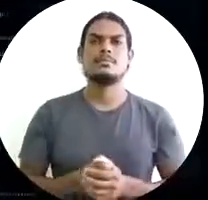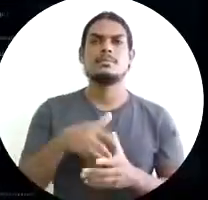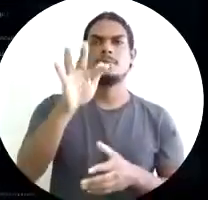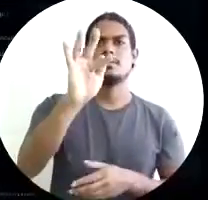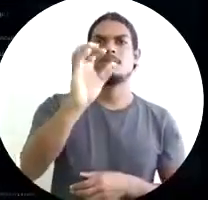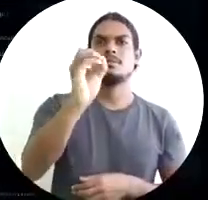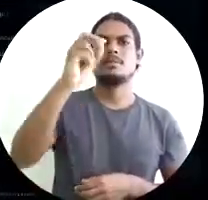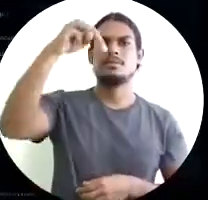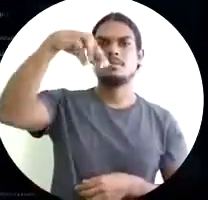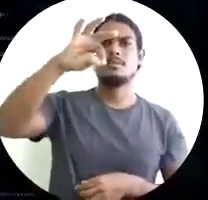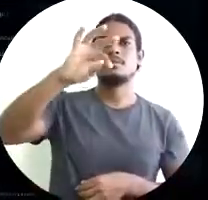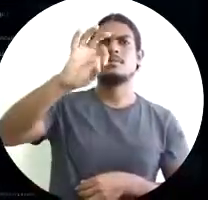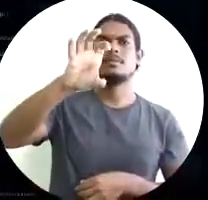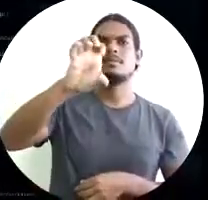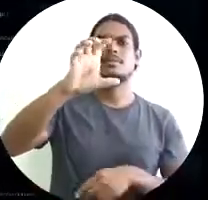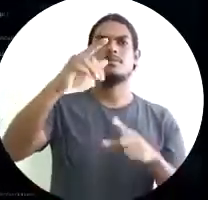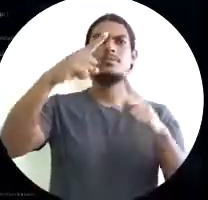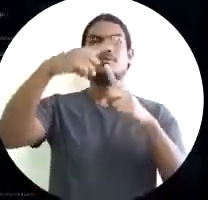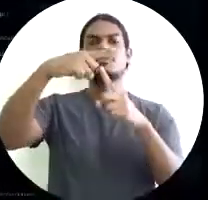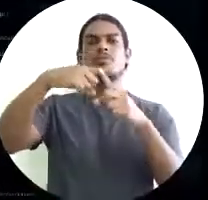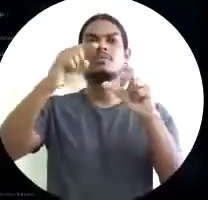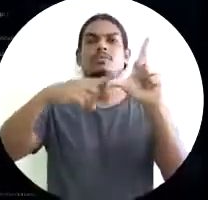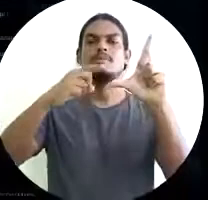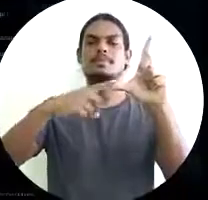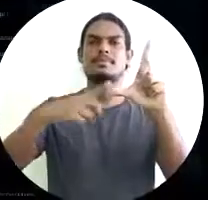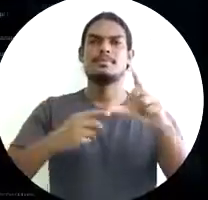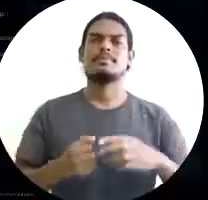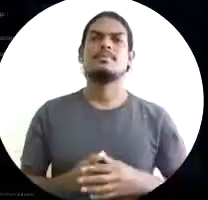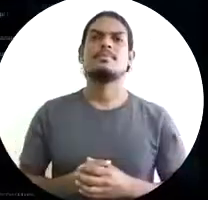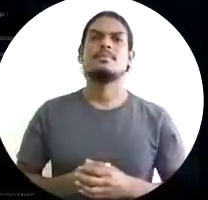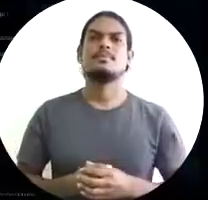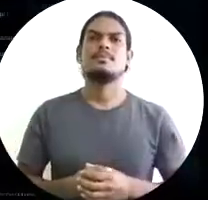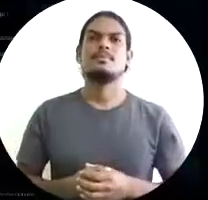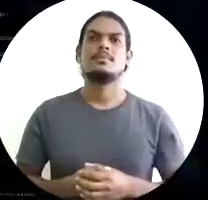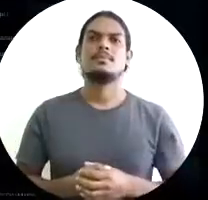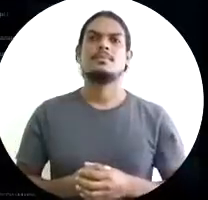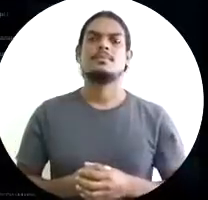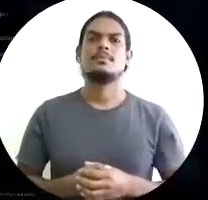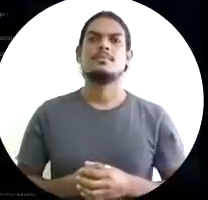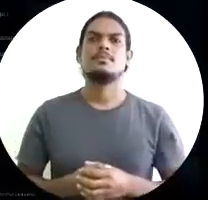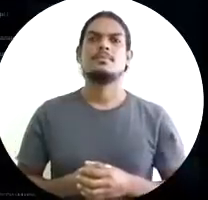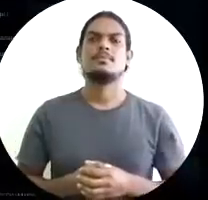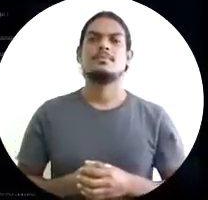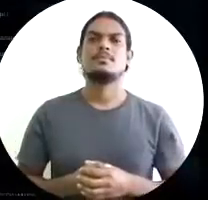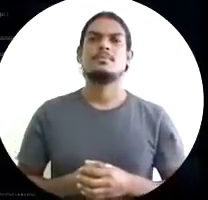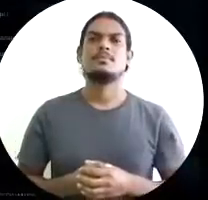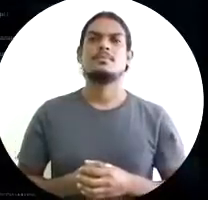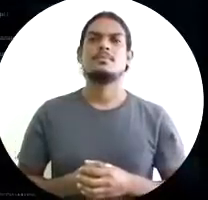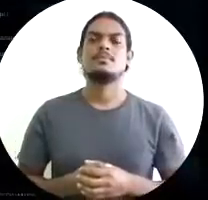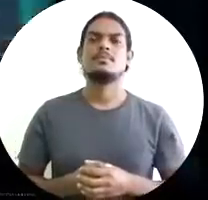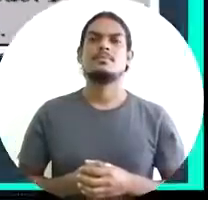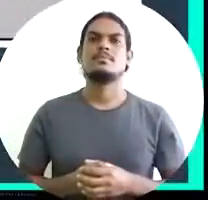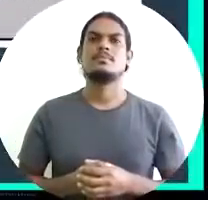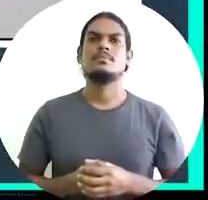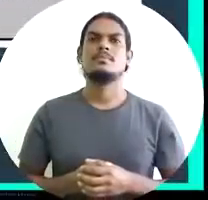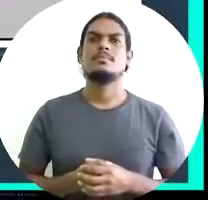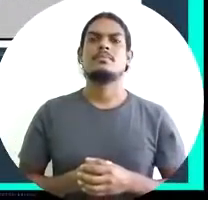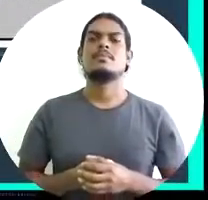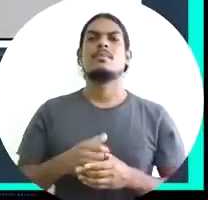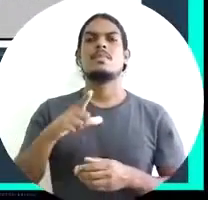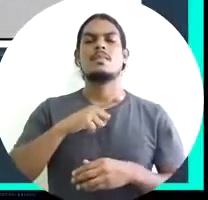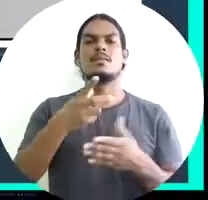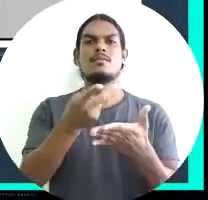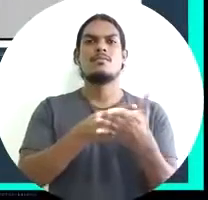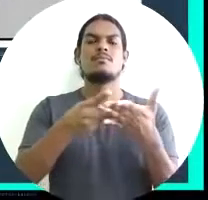definir agora o tipo da letra em si. Ela vai afetar o desenho da letra. Então você tem